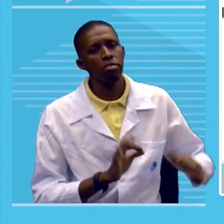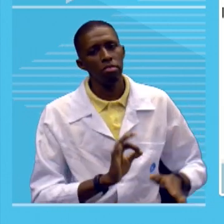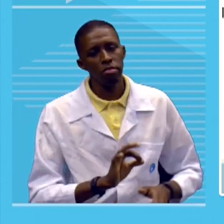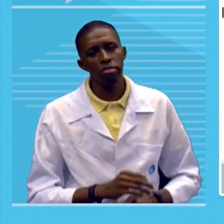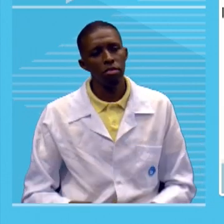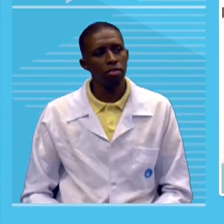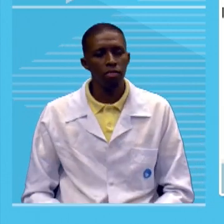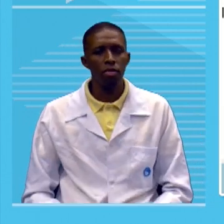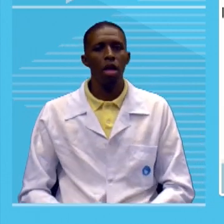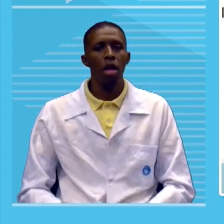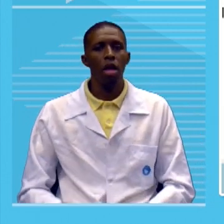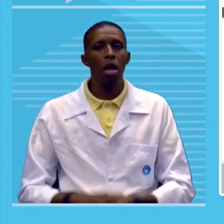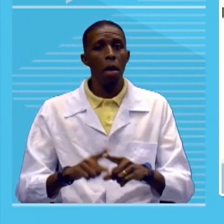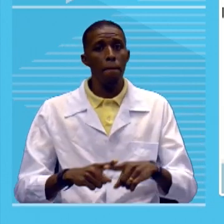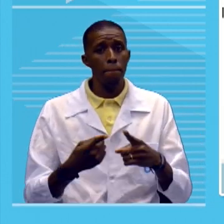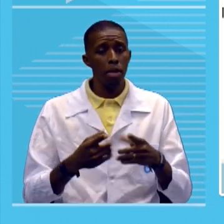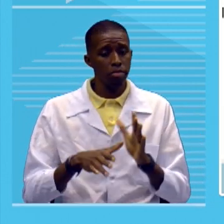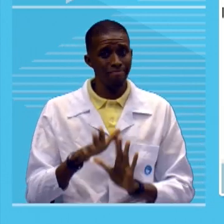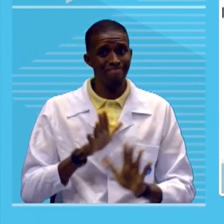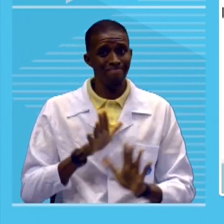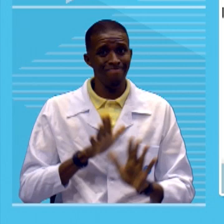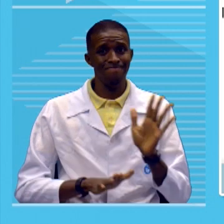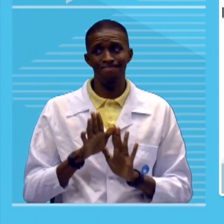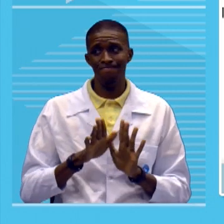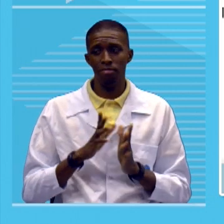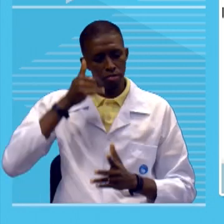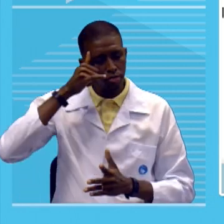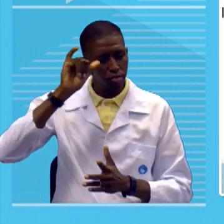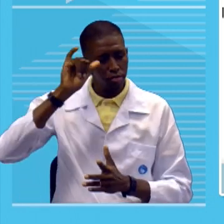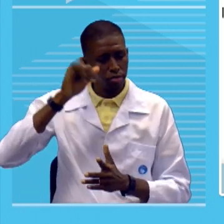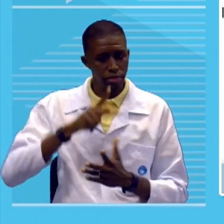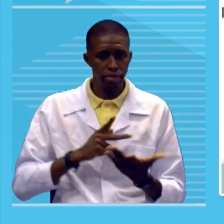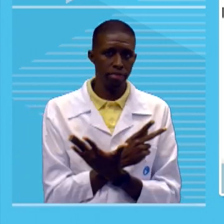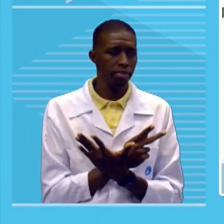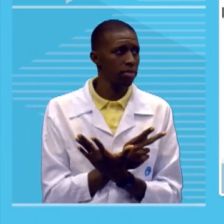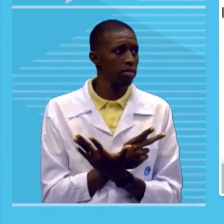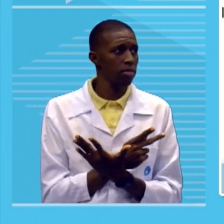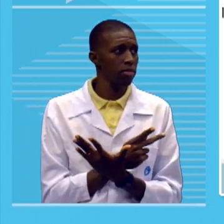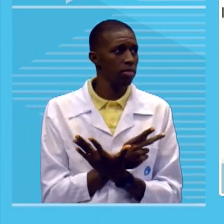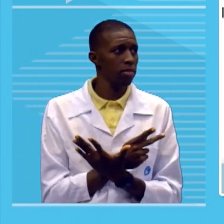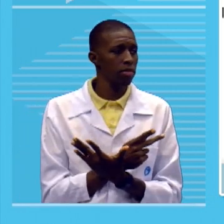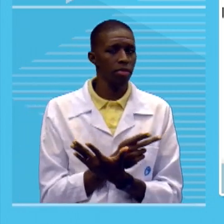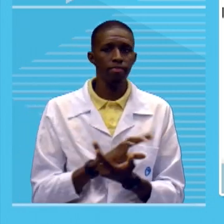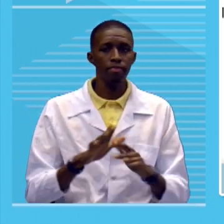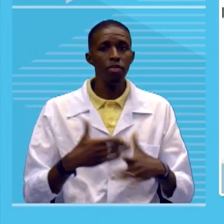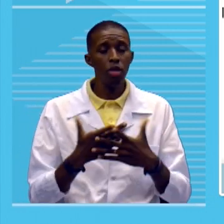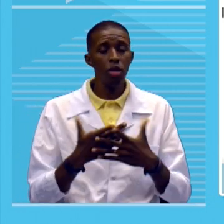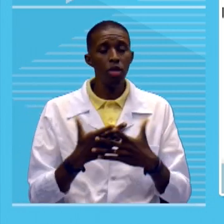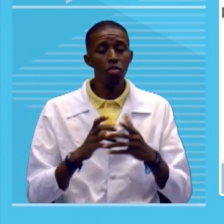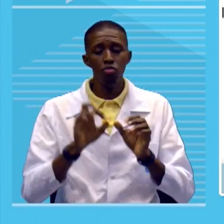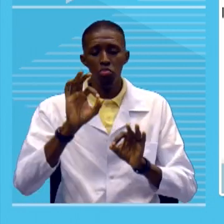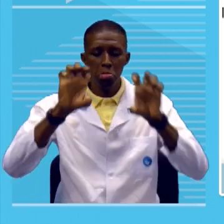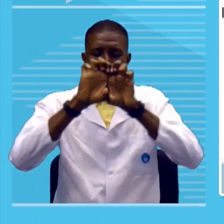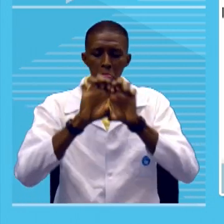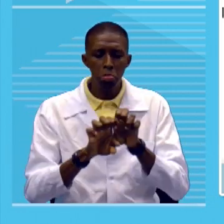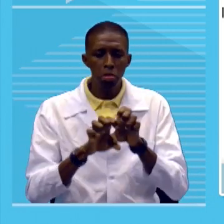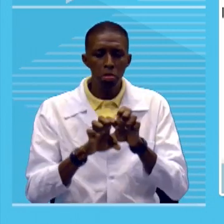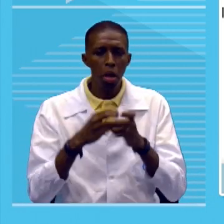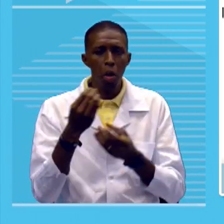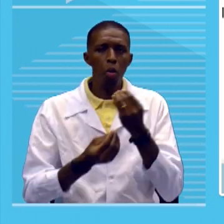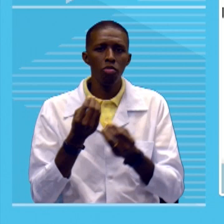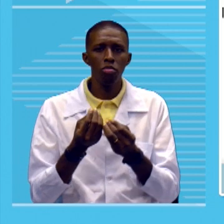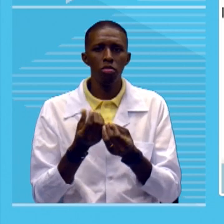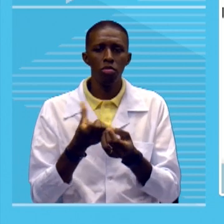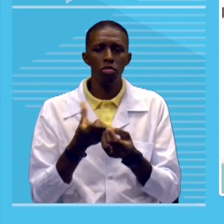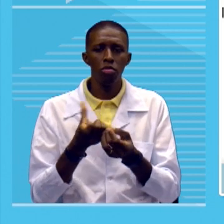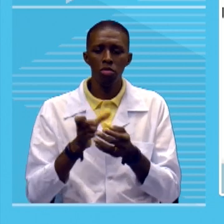oração. Você sabia que normalmente a ordem direta é a seguinte: você tem um sujeito, depois tem um